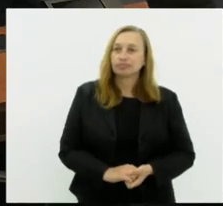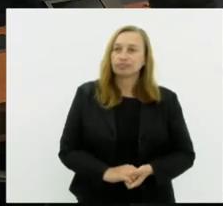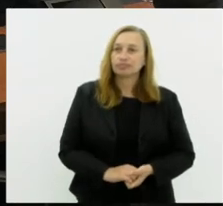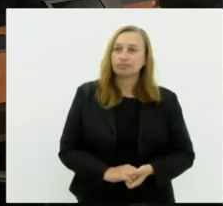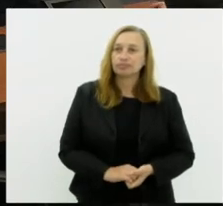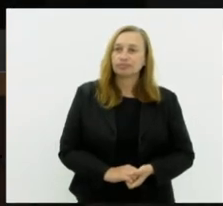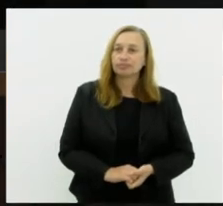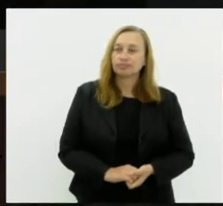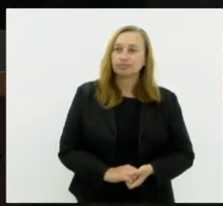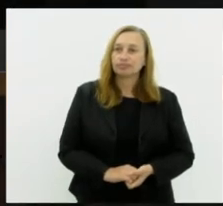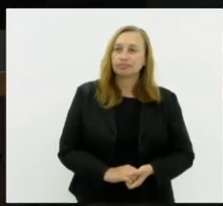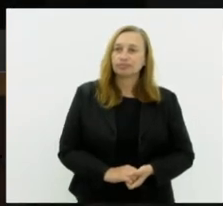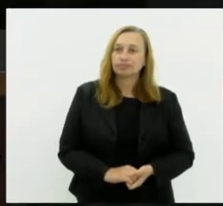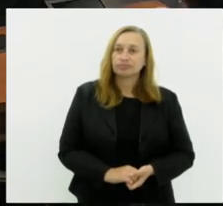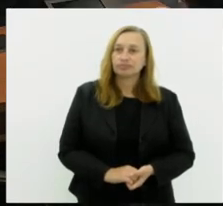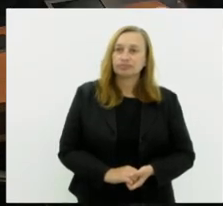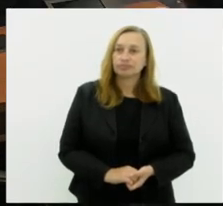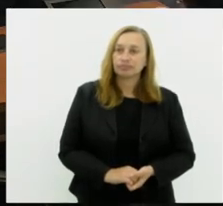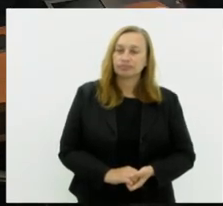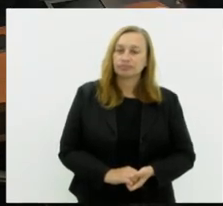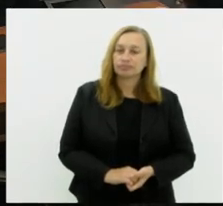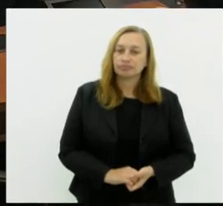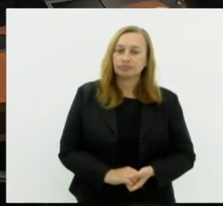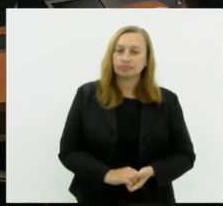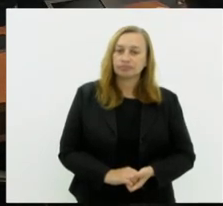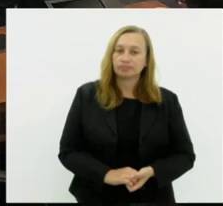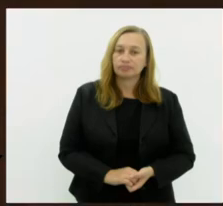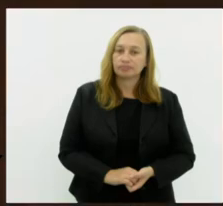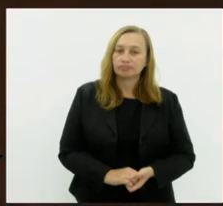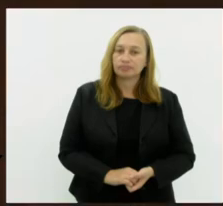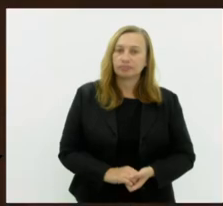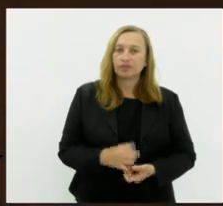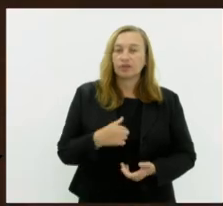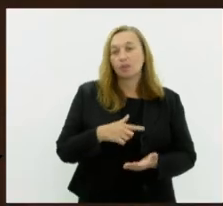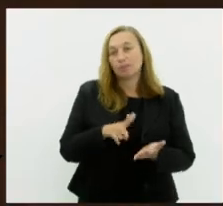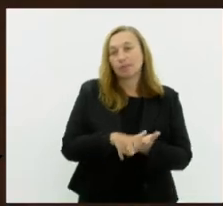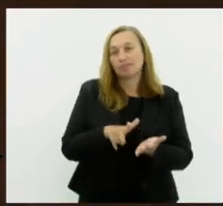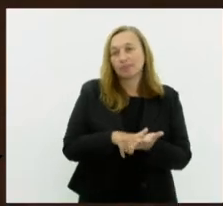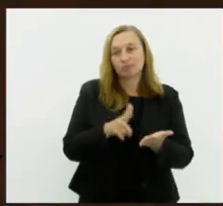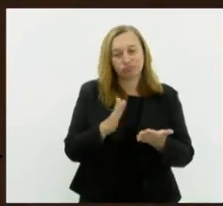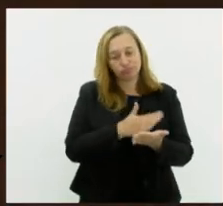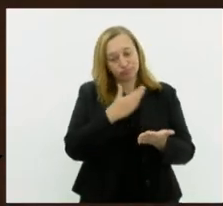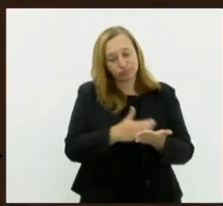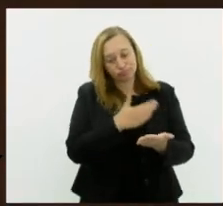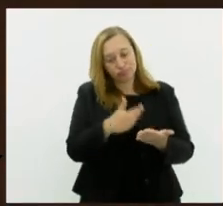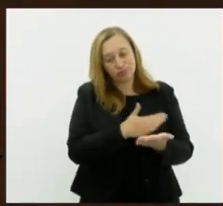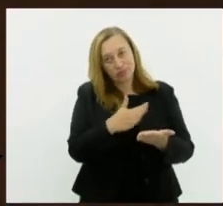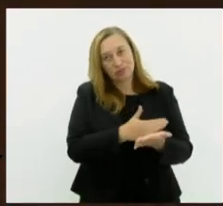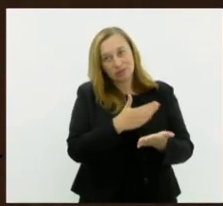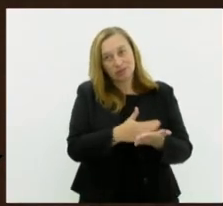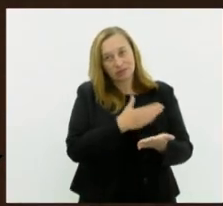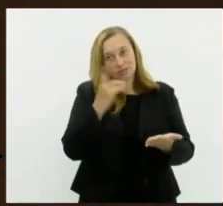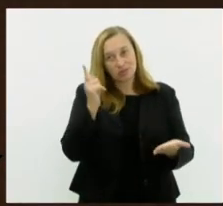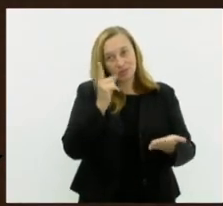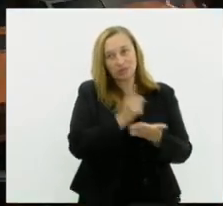voto. 11º projeto. É que eu tenho papel, né? Então estou virando as folhas que estão